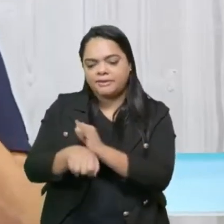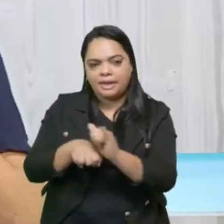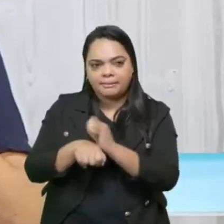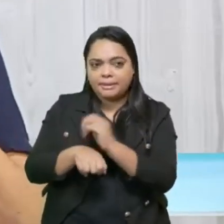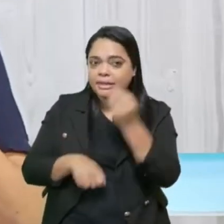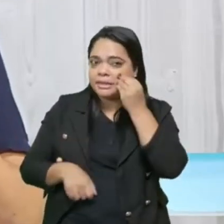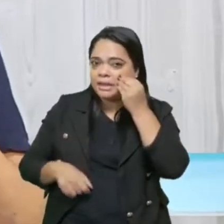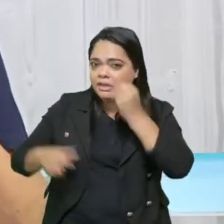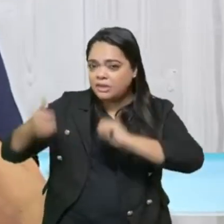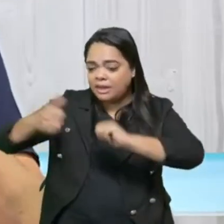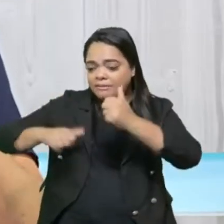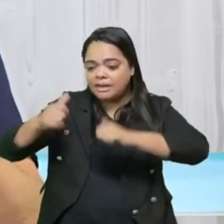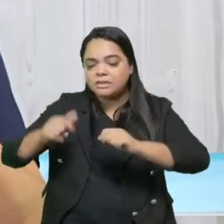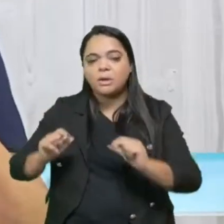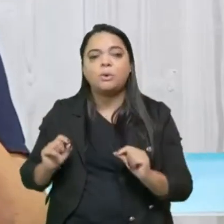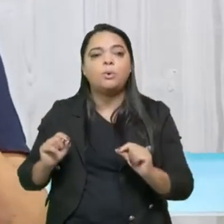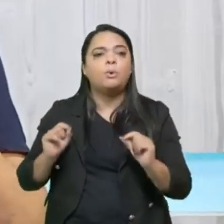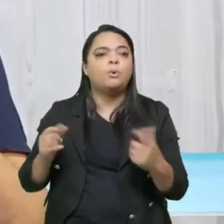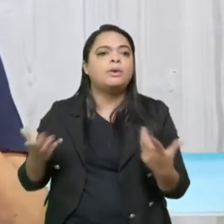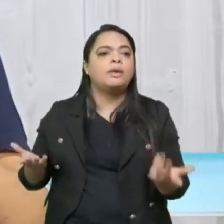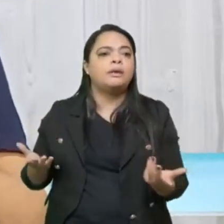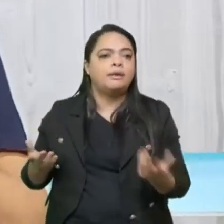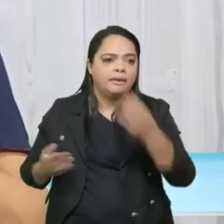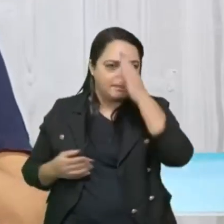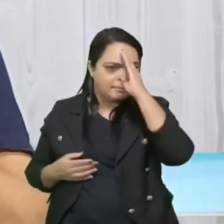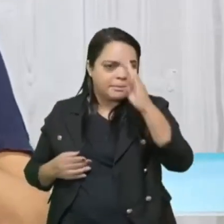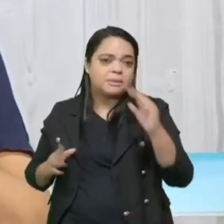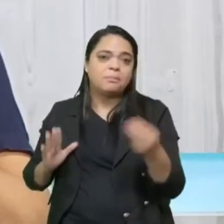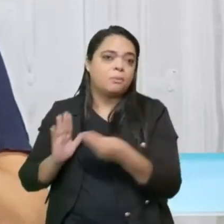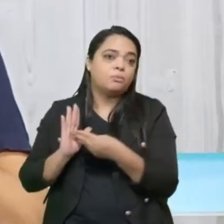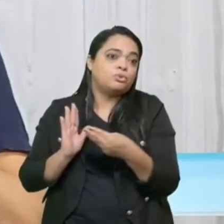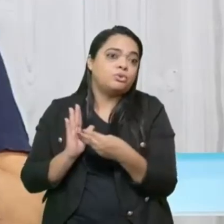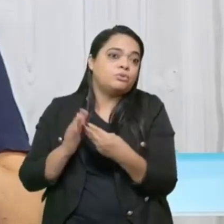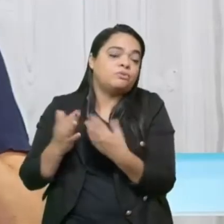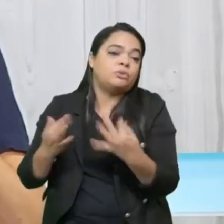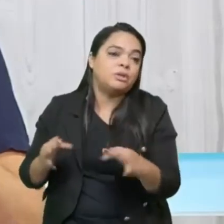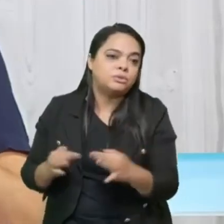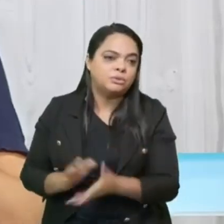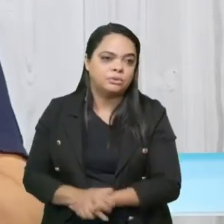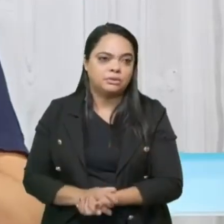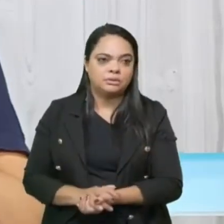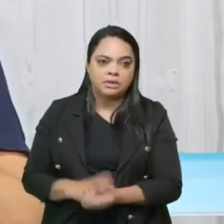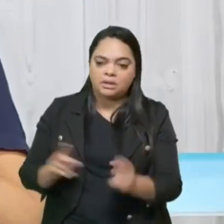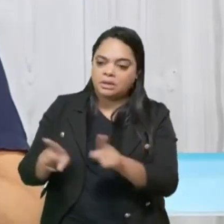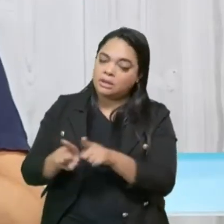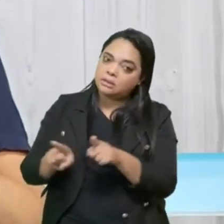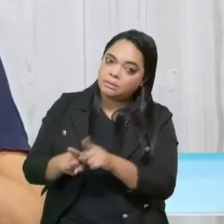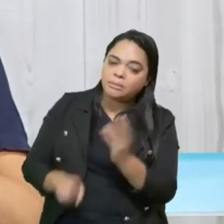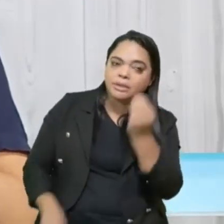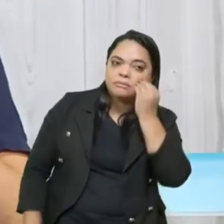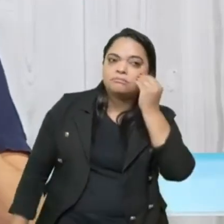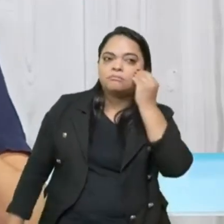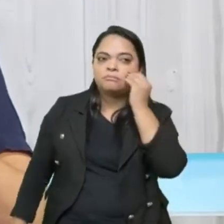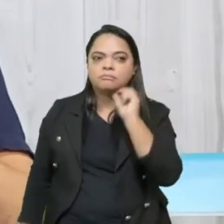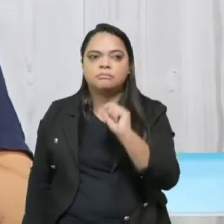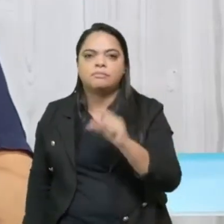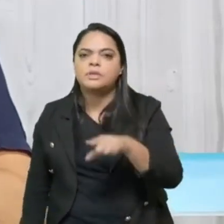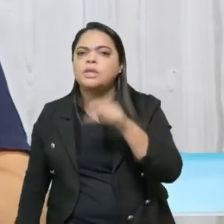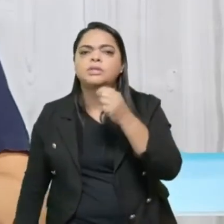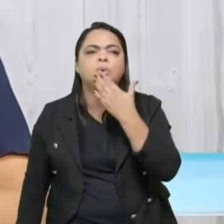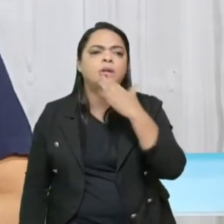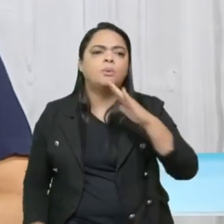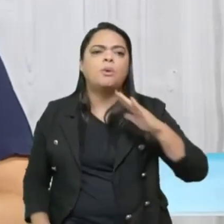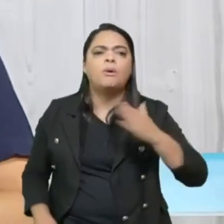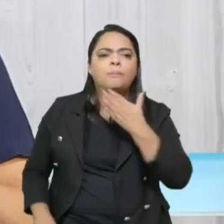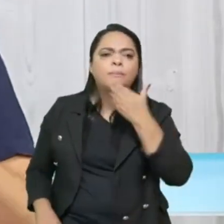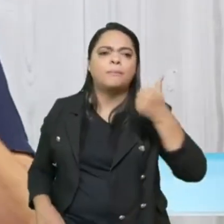uma avaliação do que é a principal causa ali daquelas dores e fazer as técnicas, escolher qual a melhor técnica